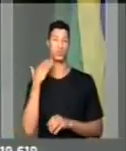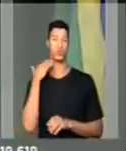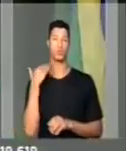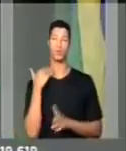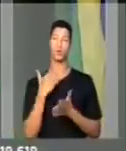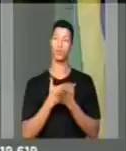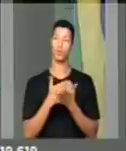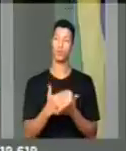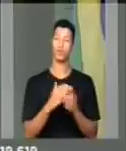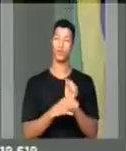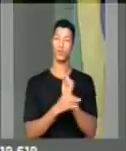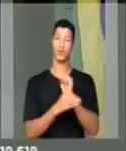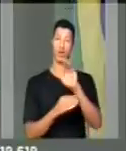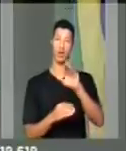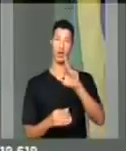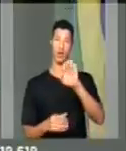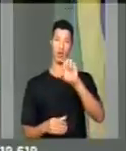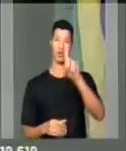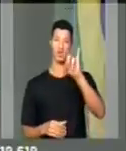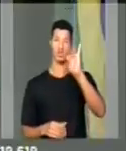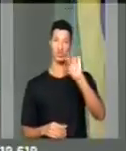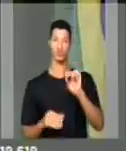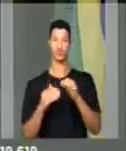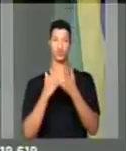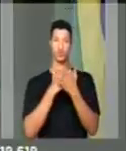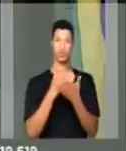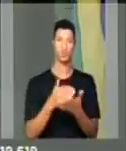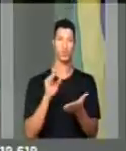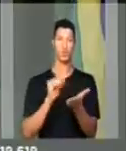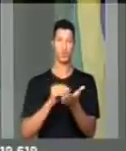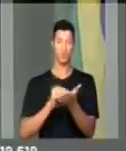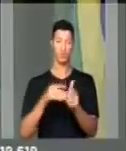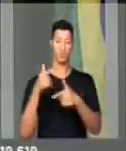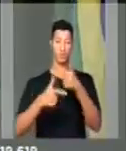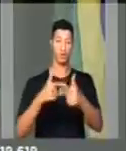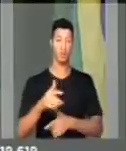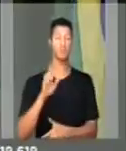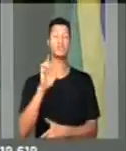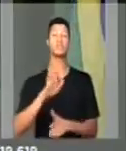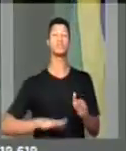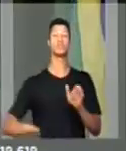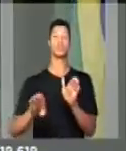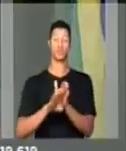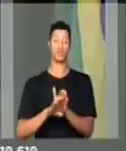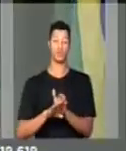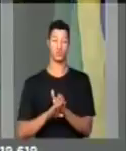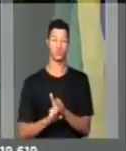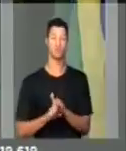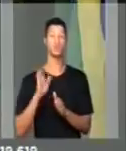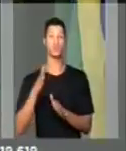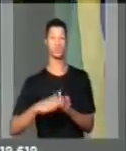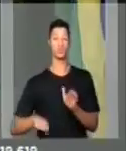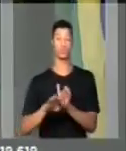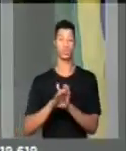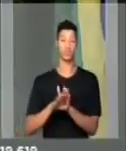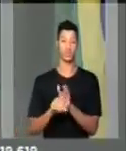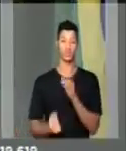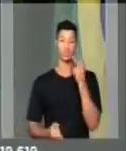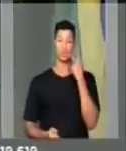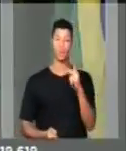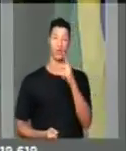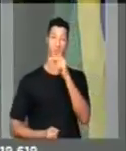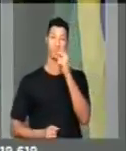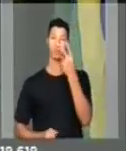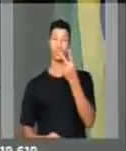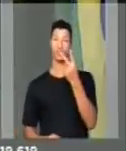banqueiros começaram a segurar o crédito e começou o desemprego. Que está chegando, fala